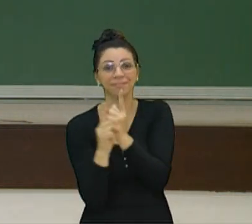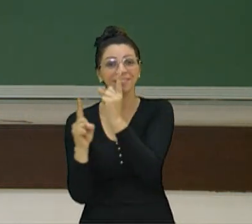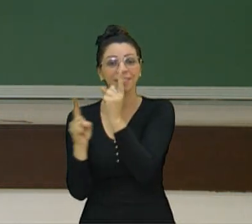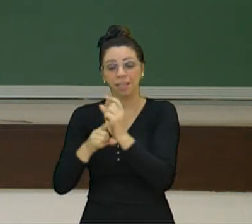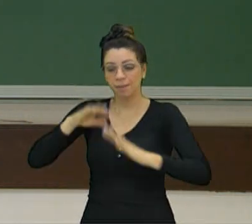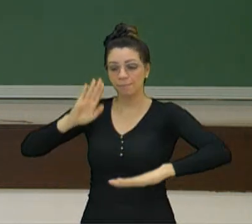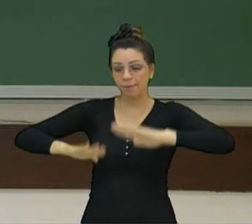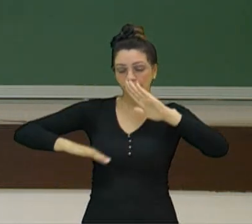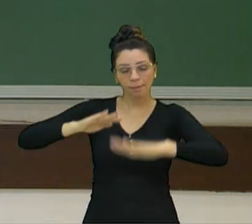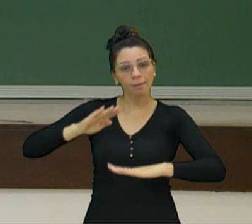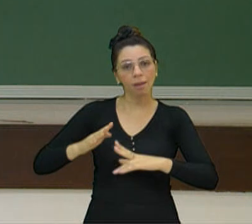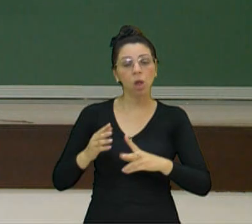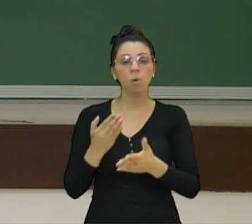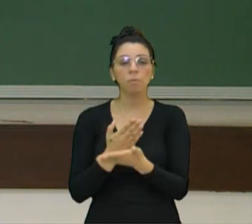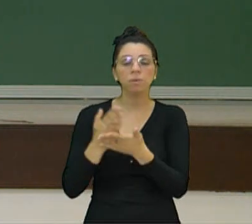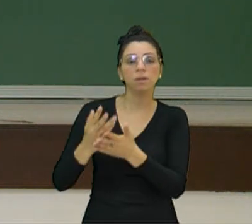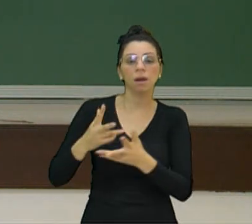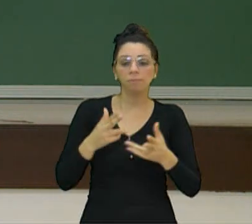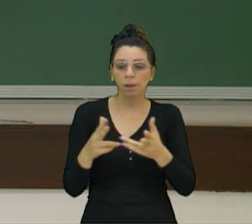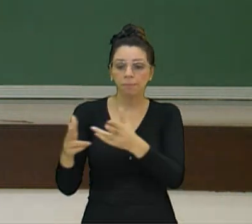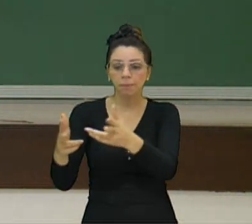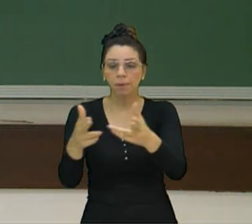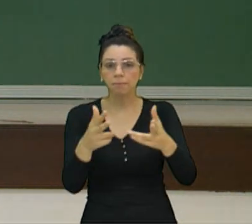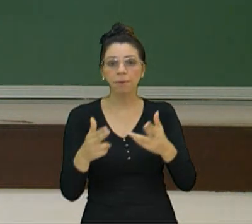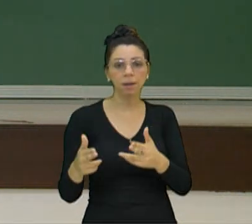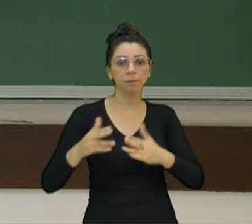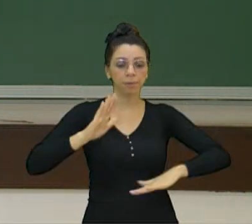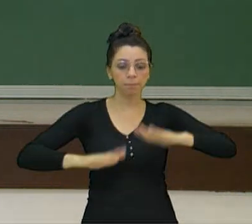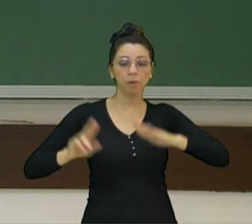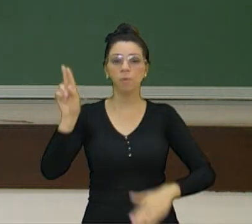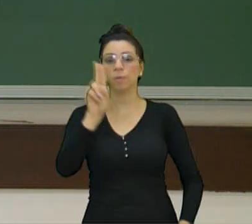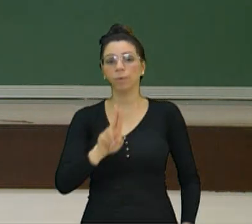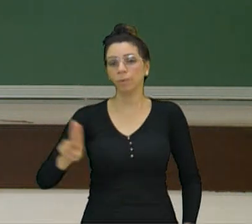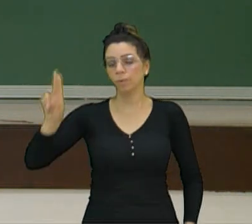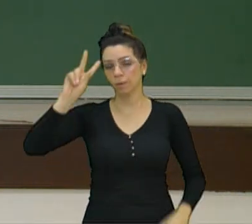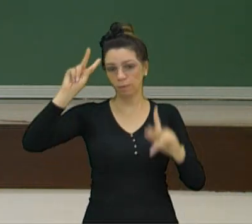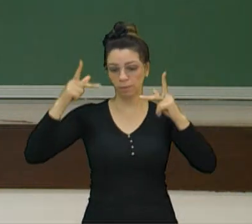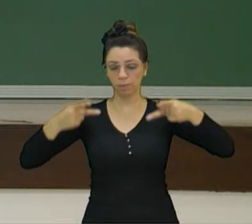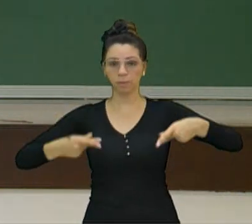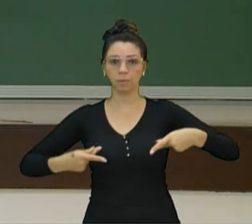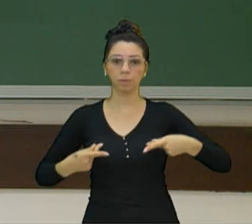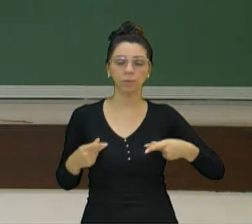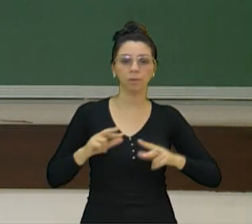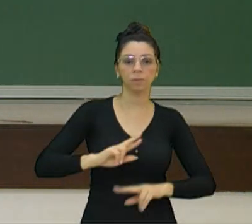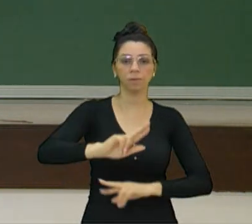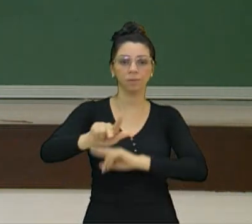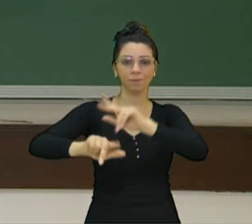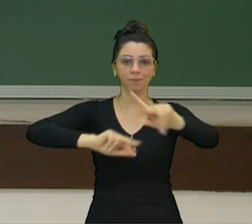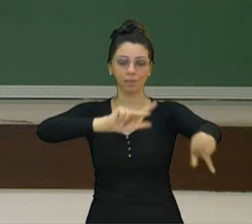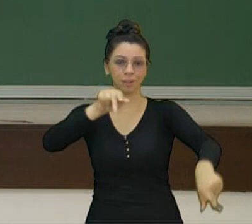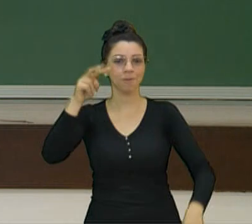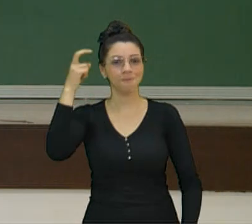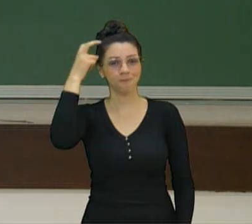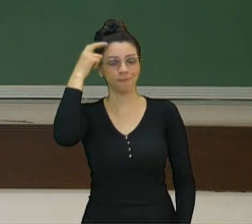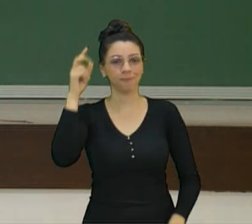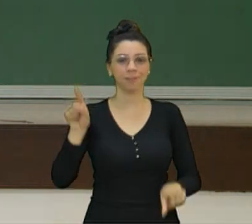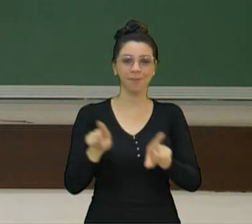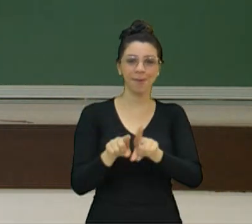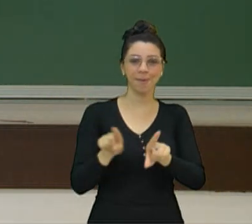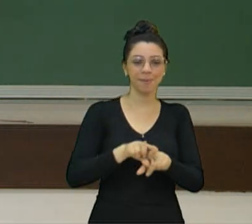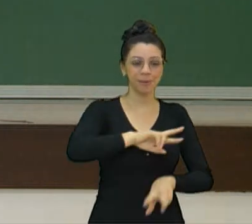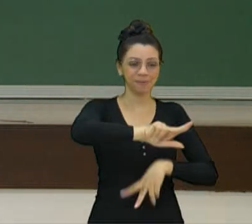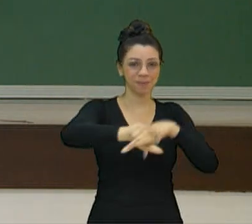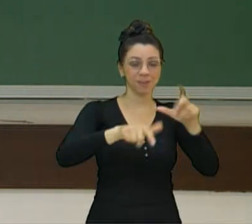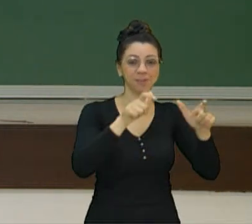outros instrumentos desse, e o tambor passou a ser utilizado pelo ser humano em suas diferentes culturas, nos diferentes lugares